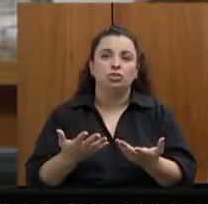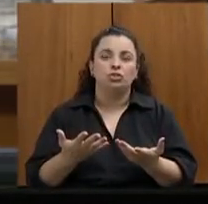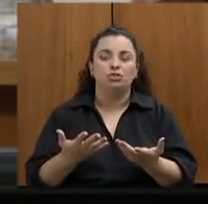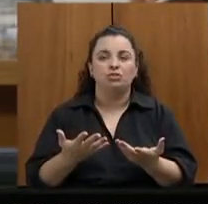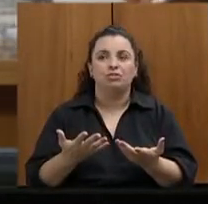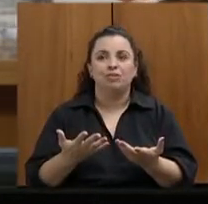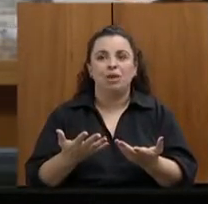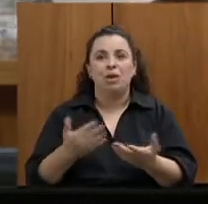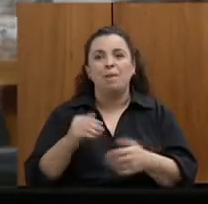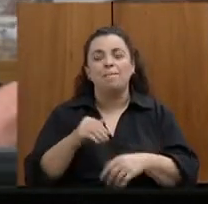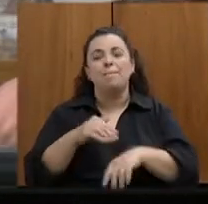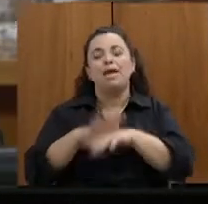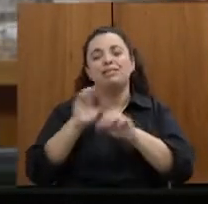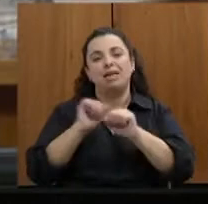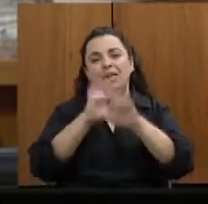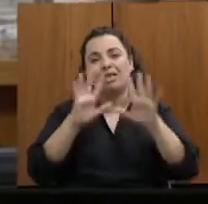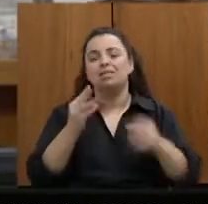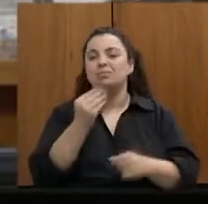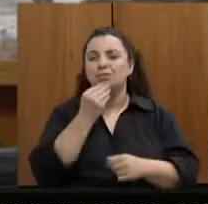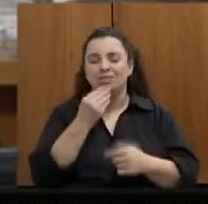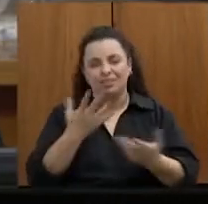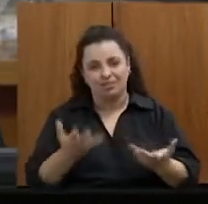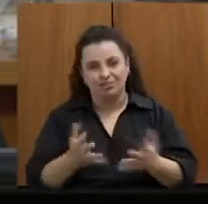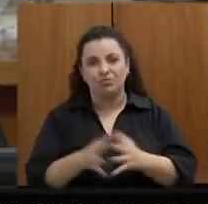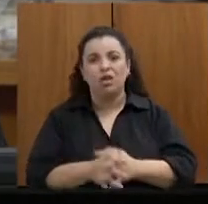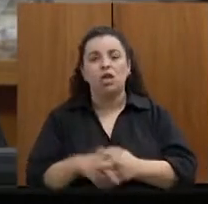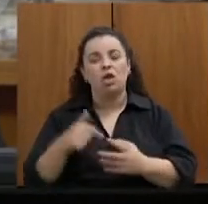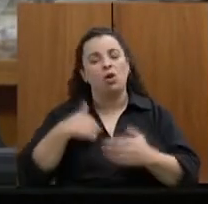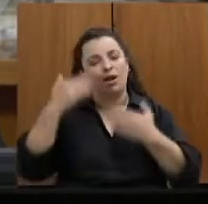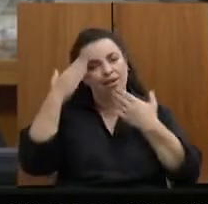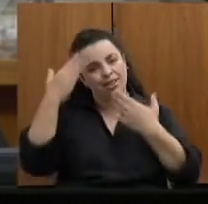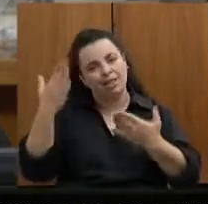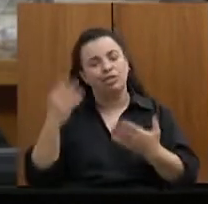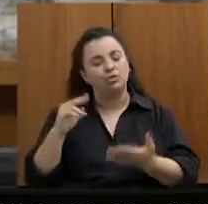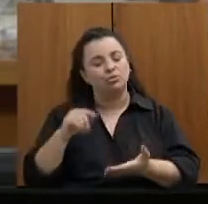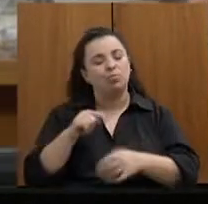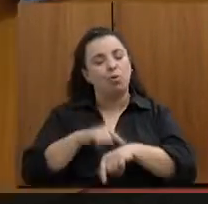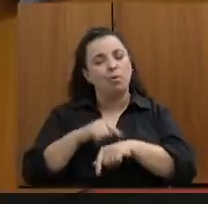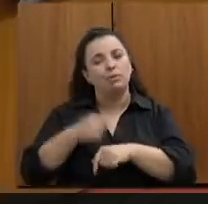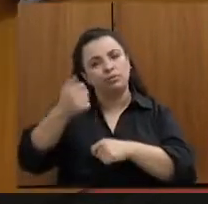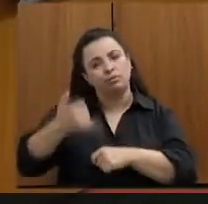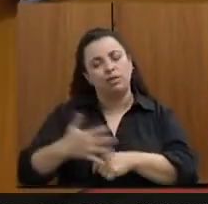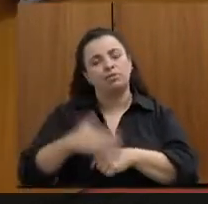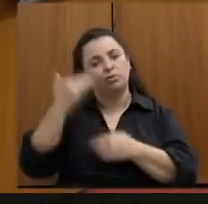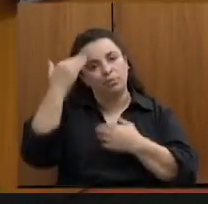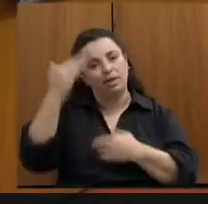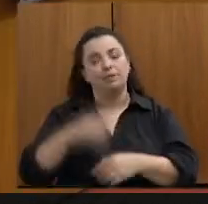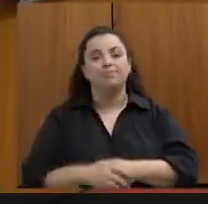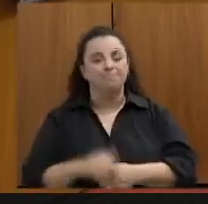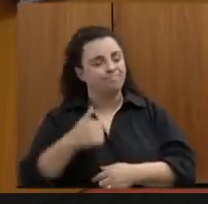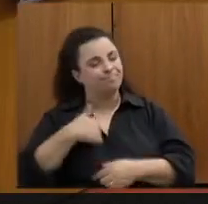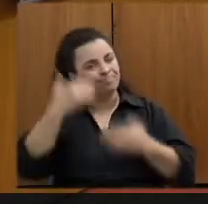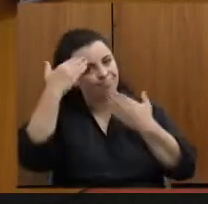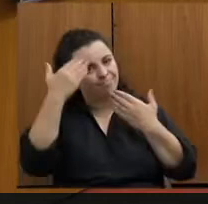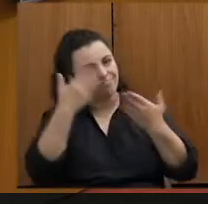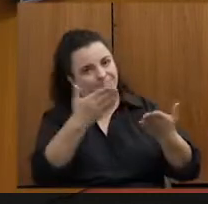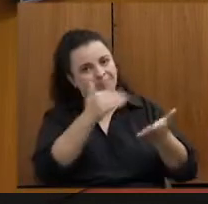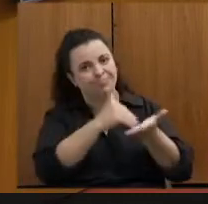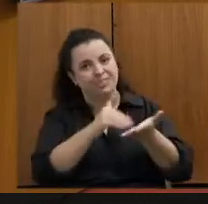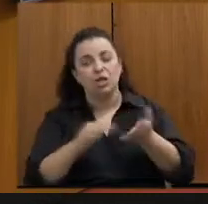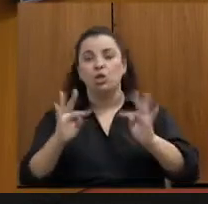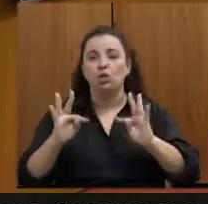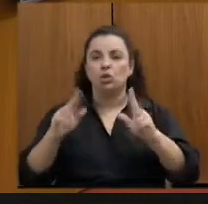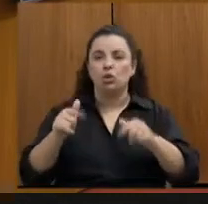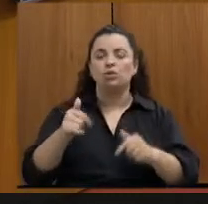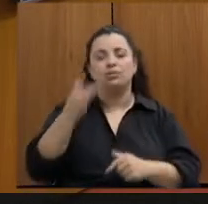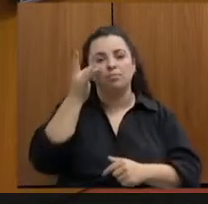melhor forma possível. E eu quero agradecer muito a participação. Muito obrigada. Agradeço, secretária, agradeço a todos e